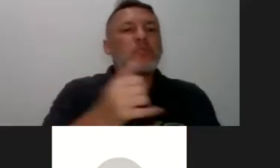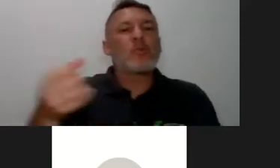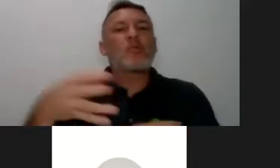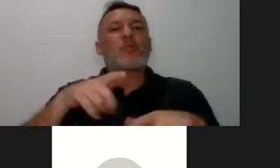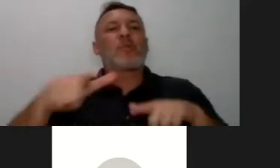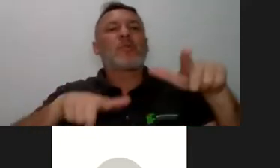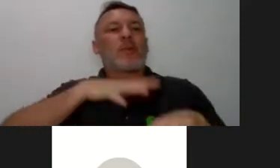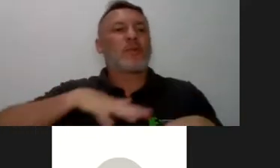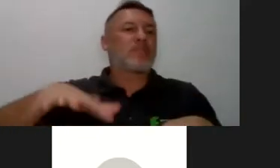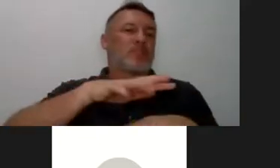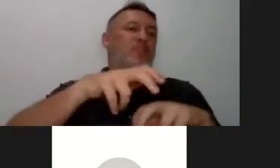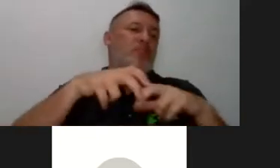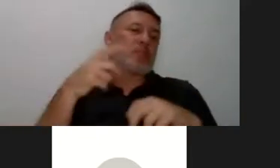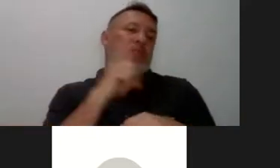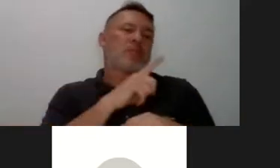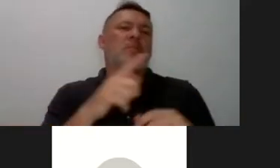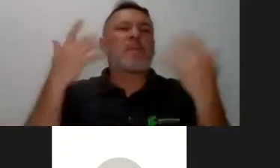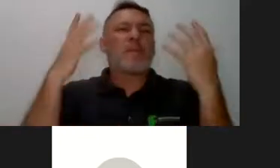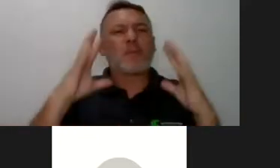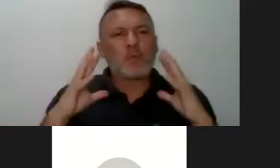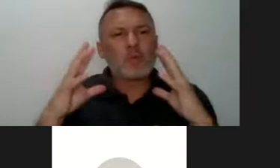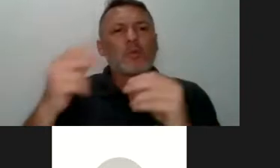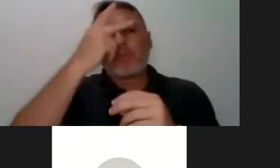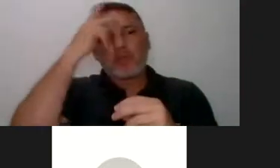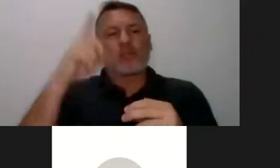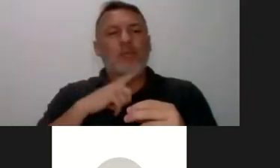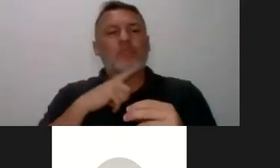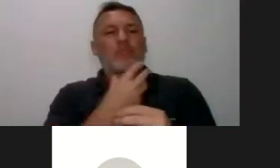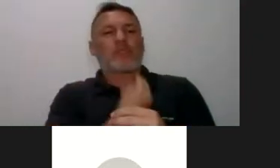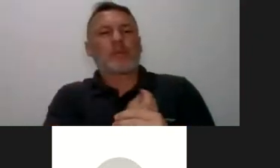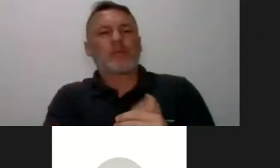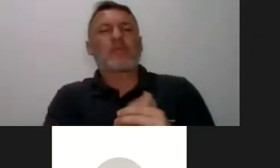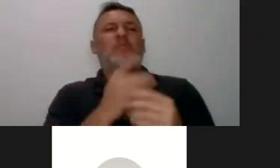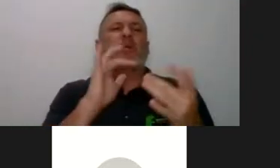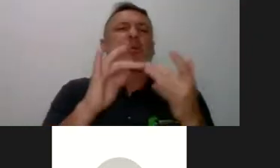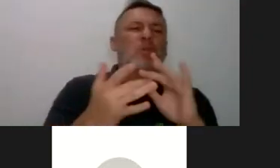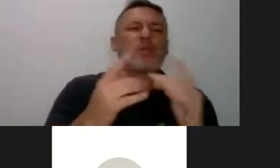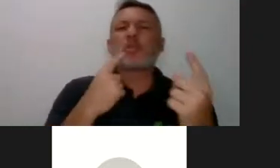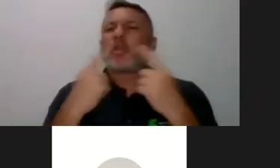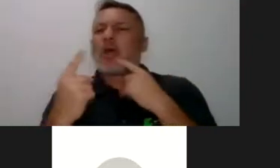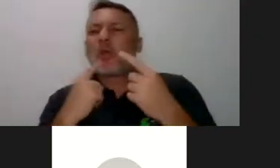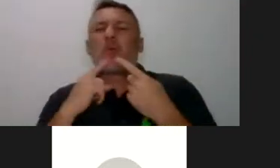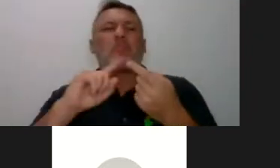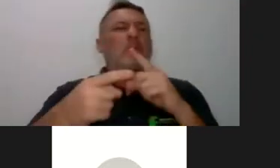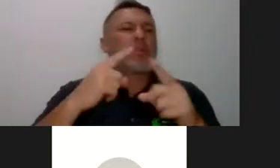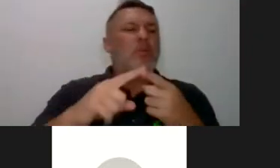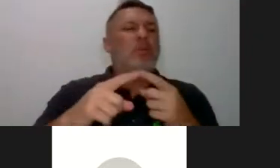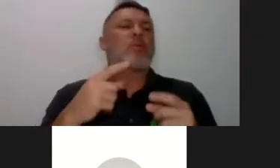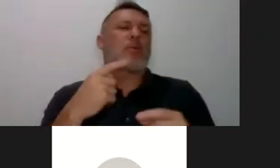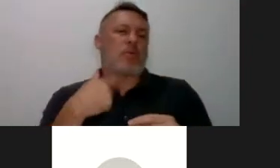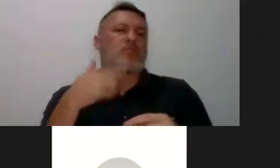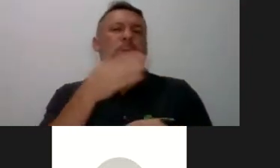trabalho, né? Então, meus parabéns a todas as pessoas que participaram, se envolveram, dialogaram, né? A gente participou de algumas